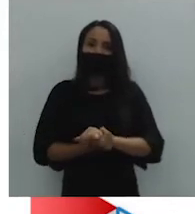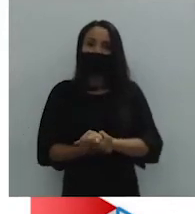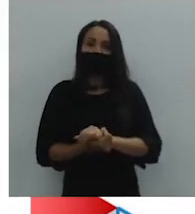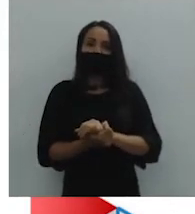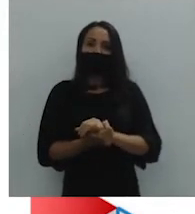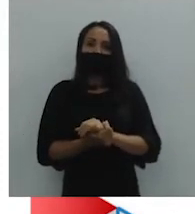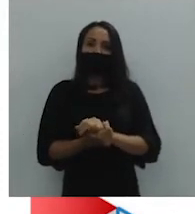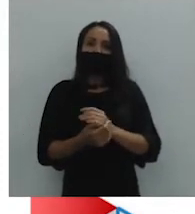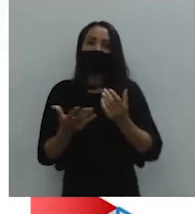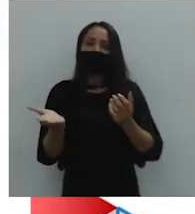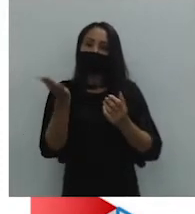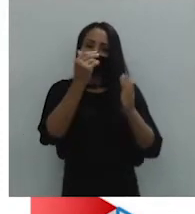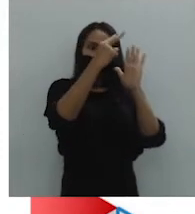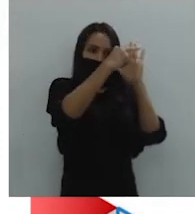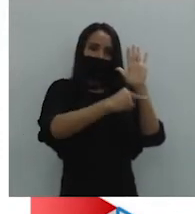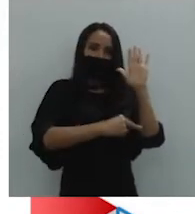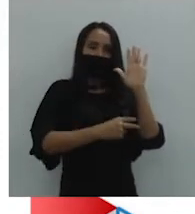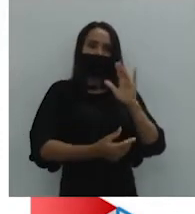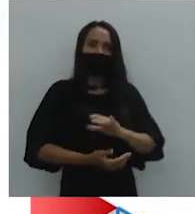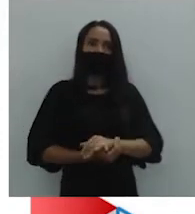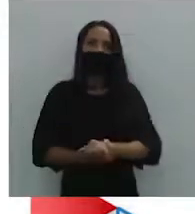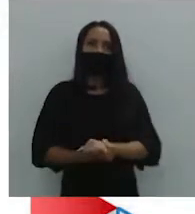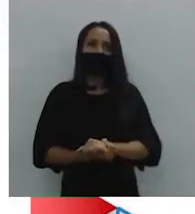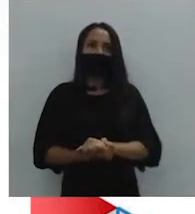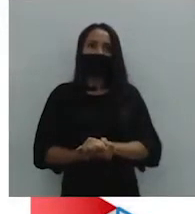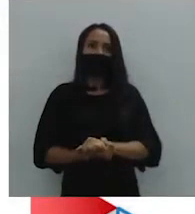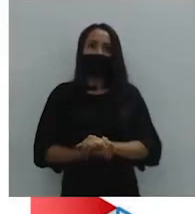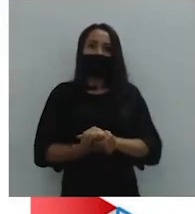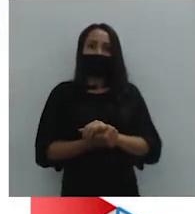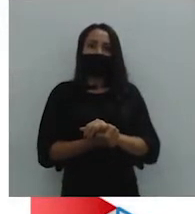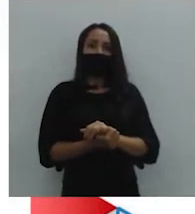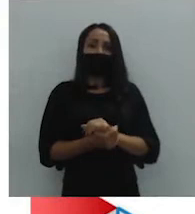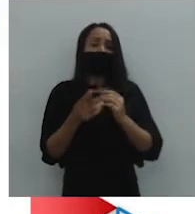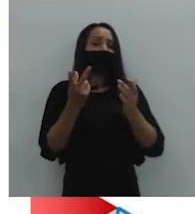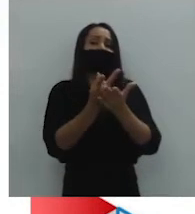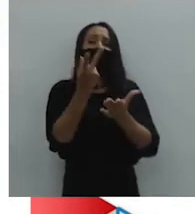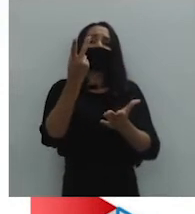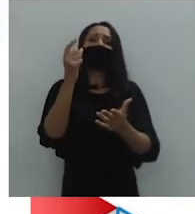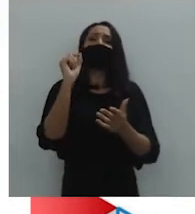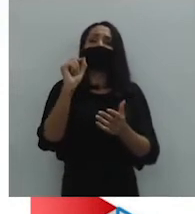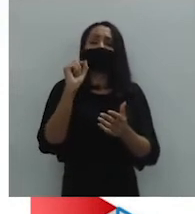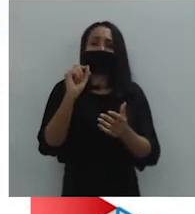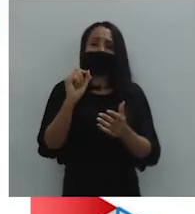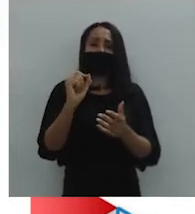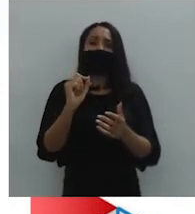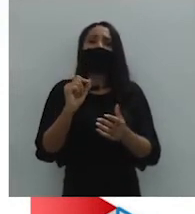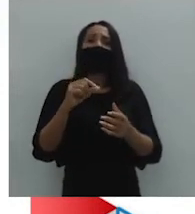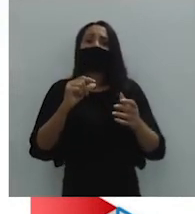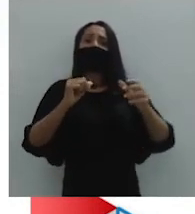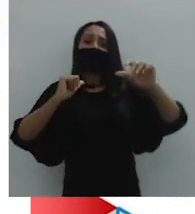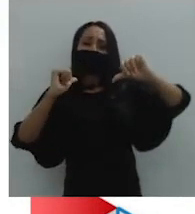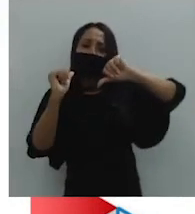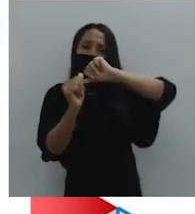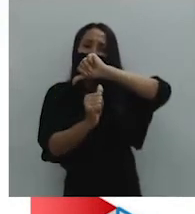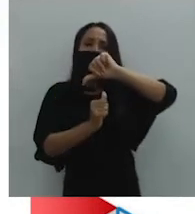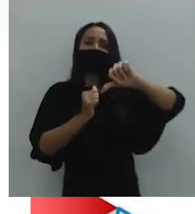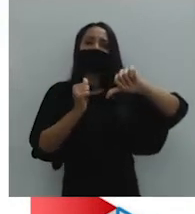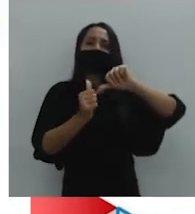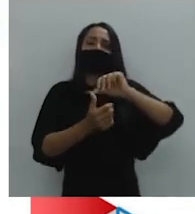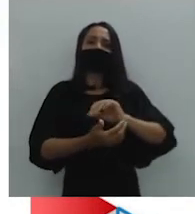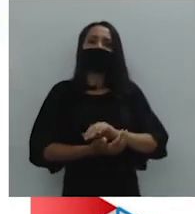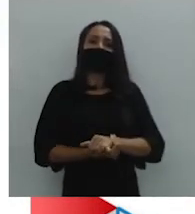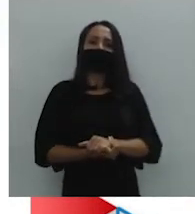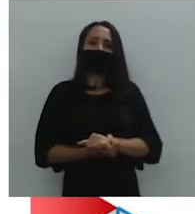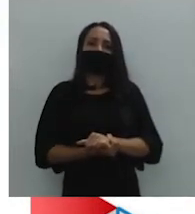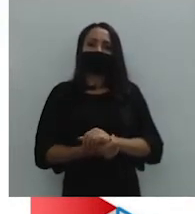acompanhem comigo aqui os principais pontos. O que acontece quando se há uma transformação?